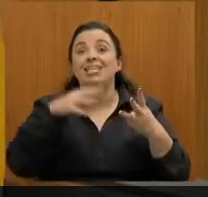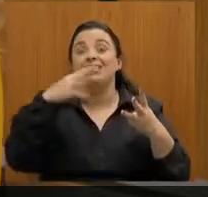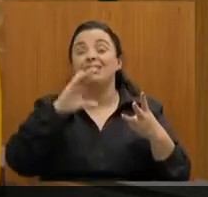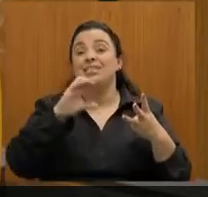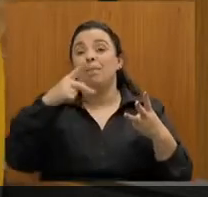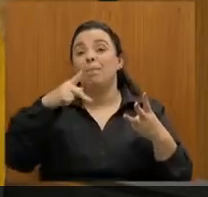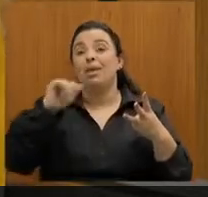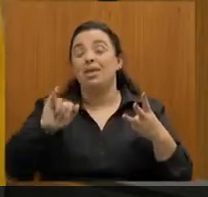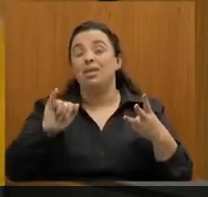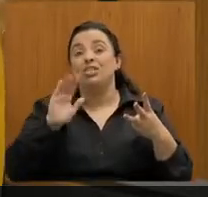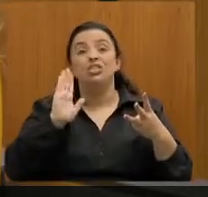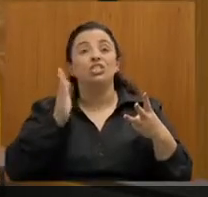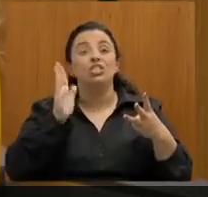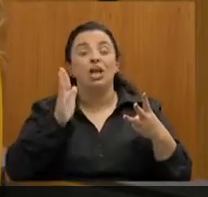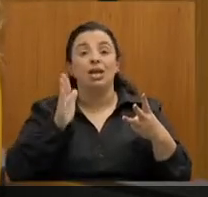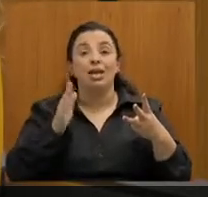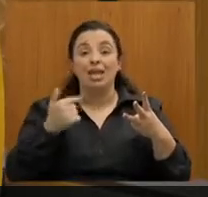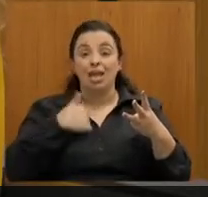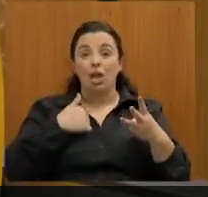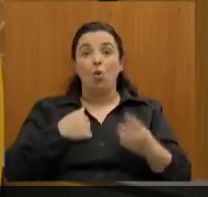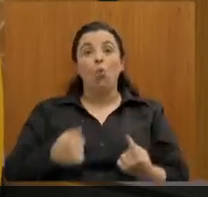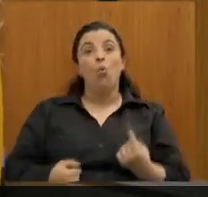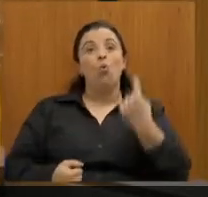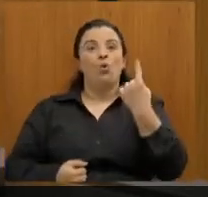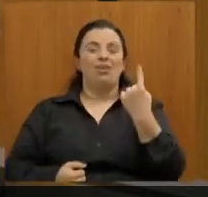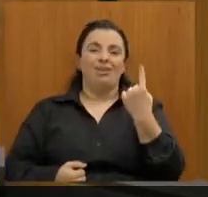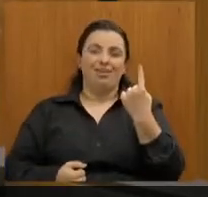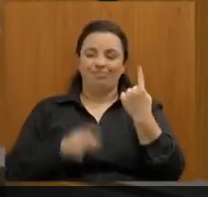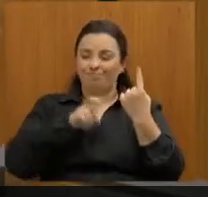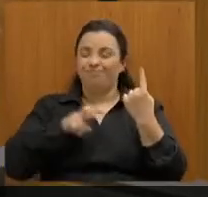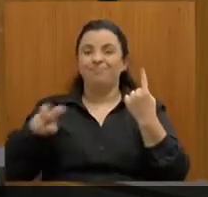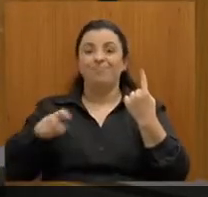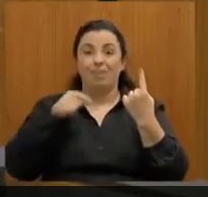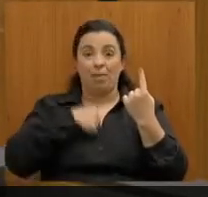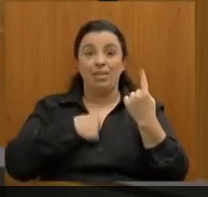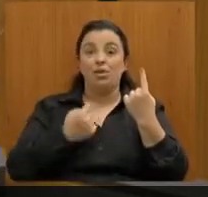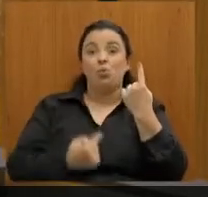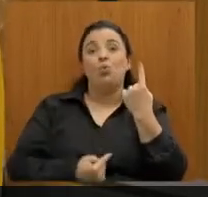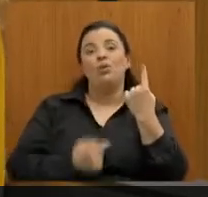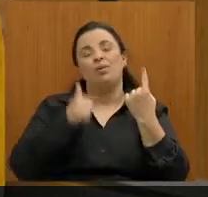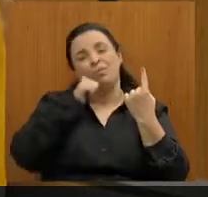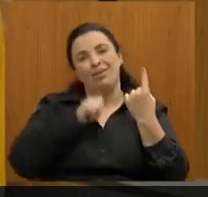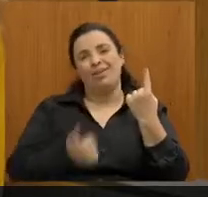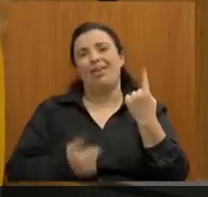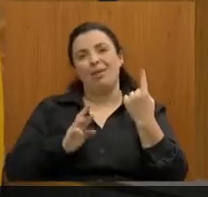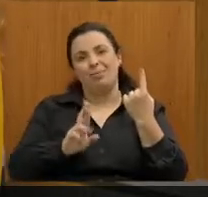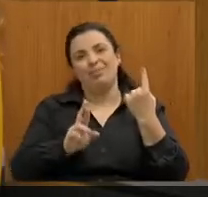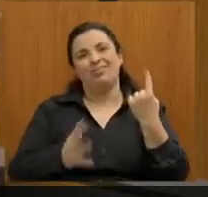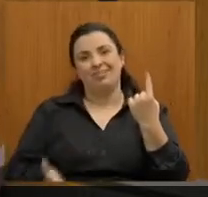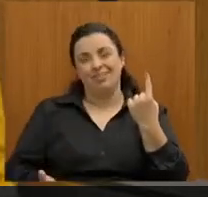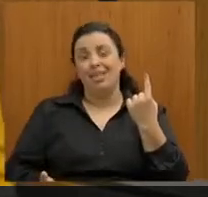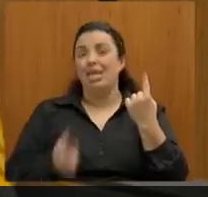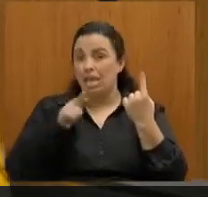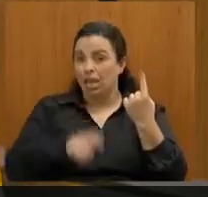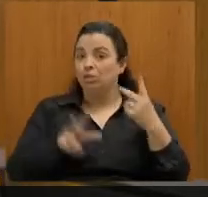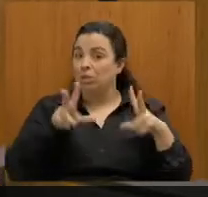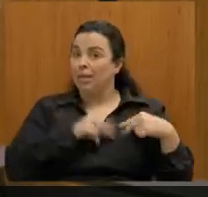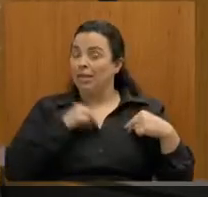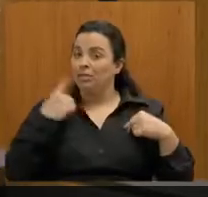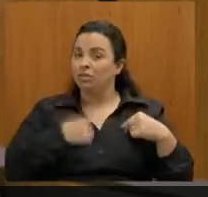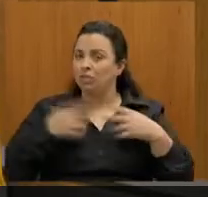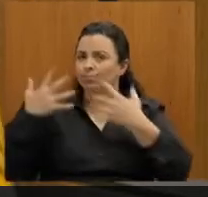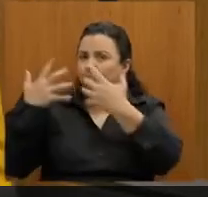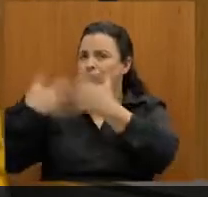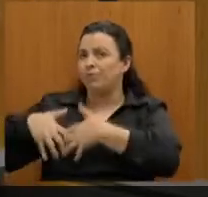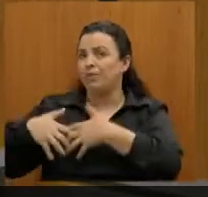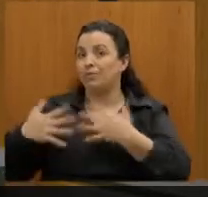corrigir por favor eu sou a única mulher a compor uma CPI é isso merece a nossa reflexão por isso que a gente tem